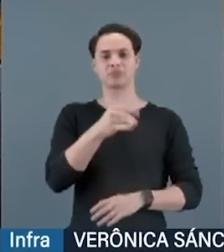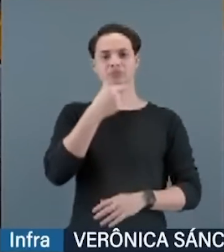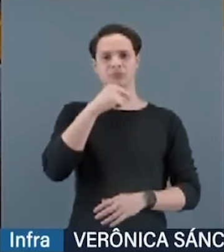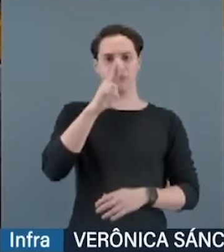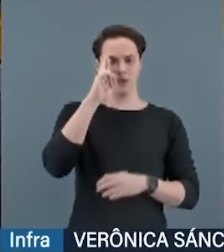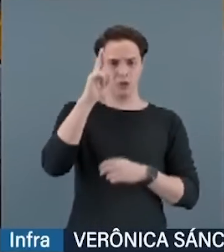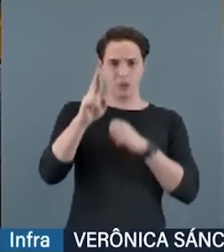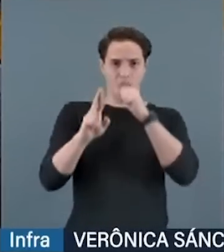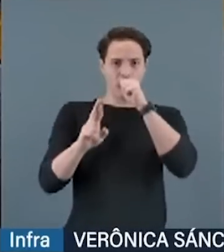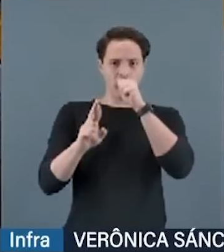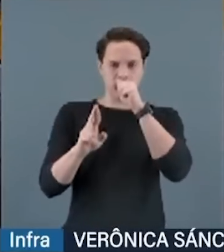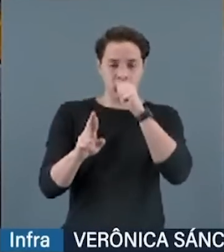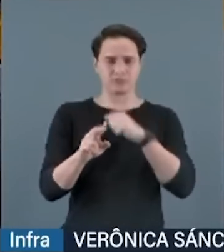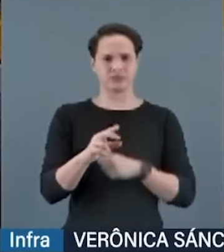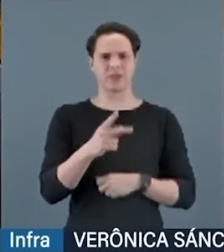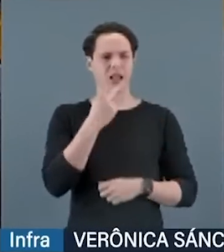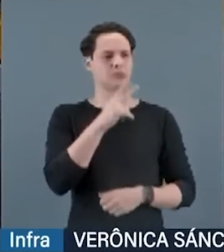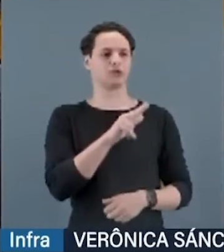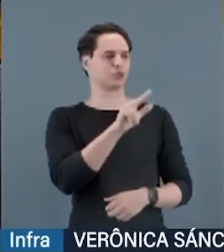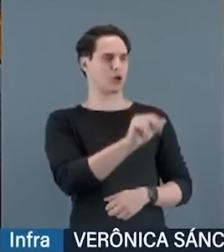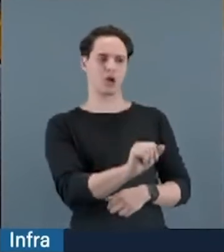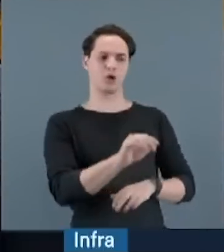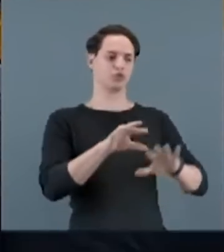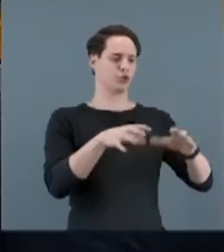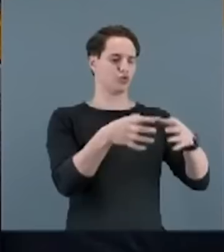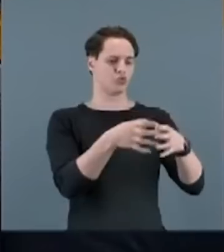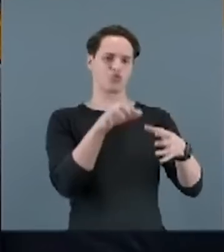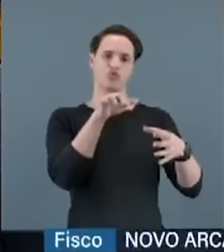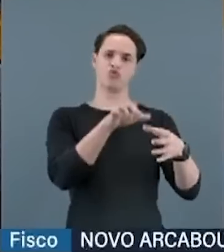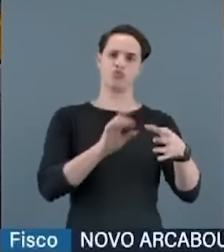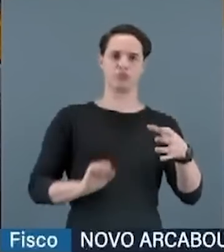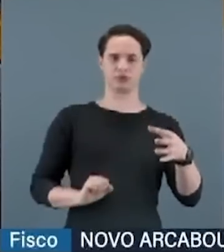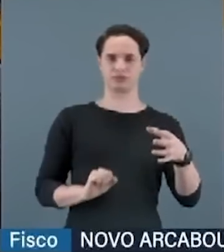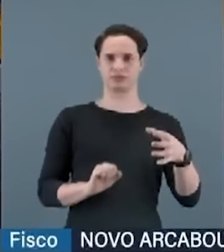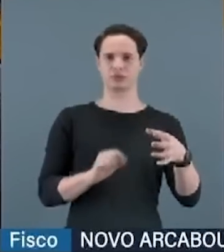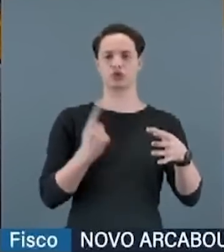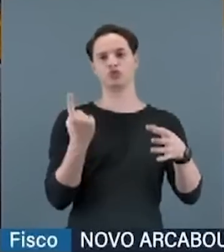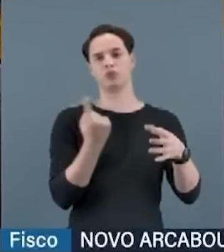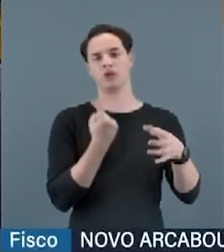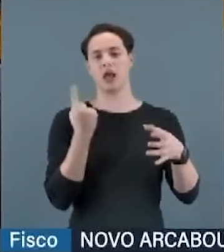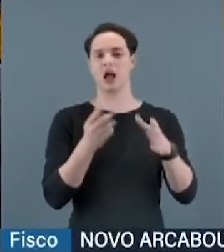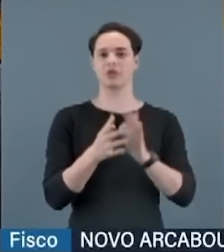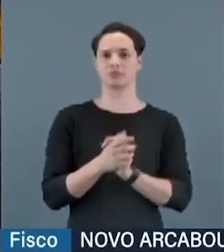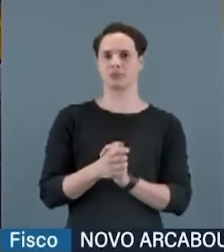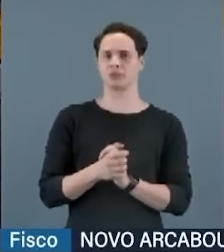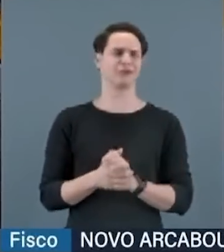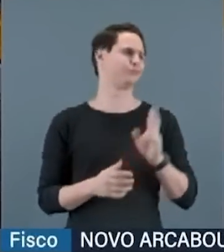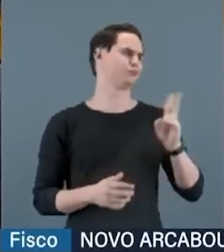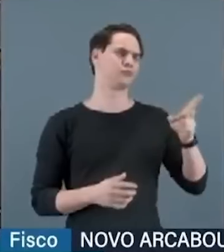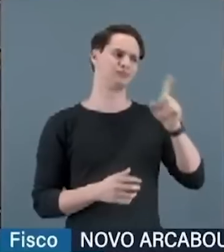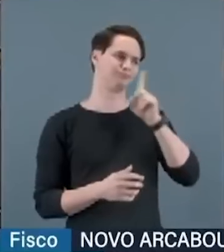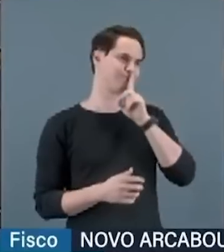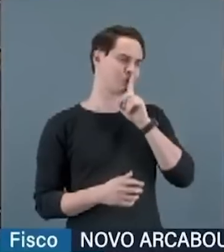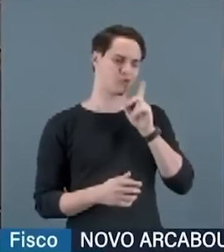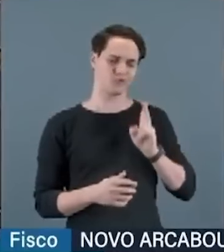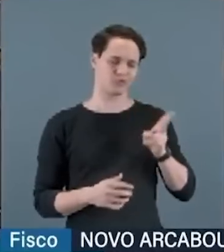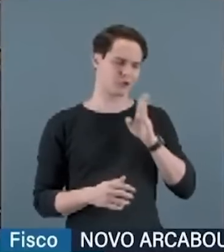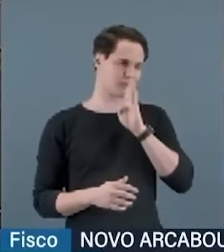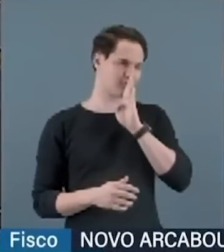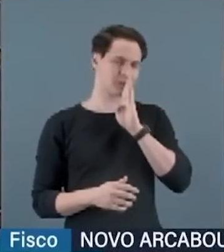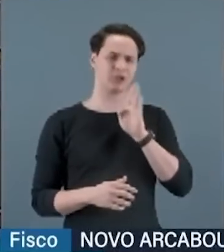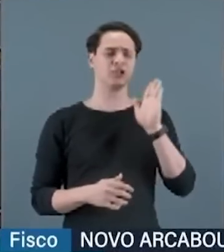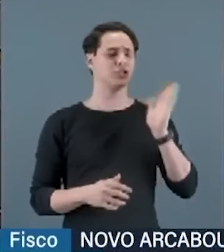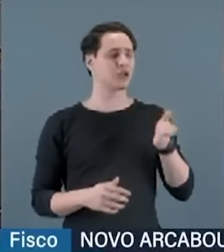disser não, isso era um grupo, né, isolado e tal, calado, você, senhor, pode salvar. Permanecerei calado. Eu